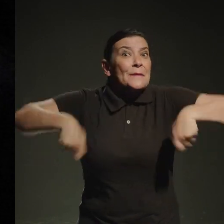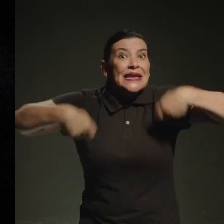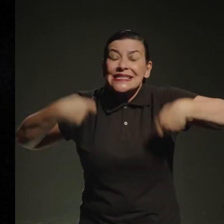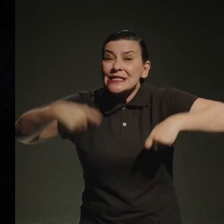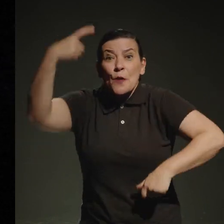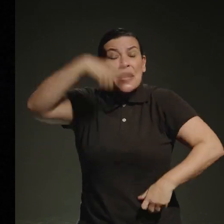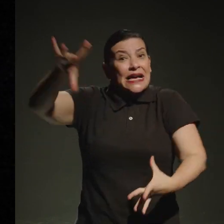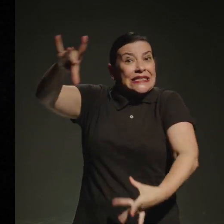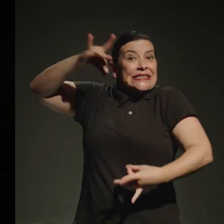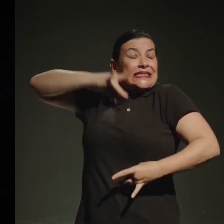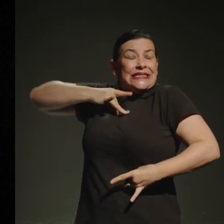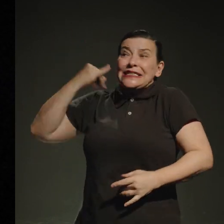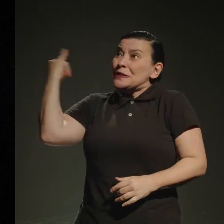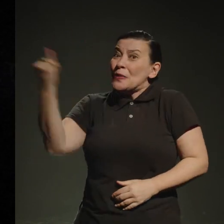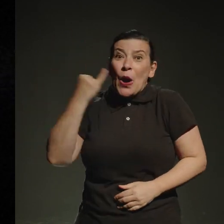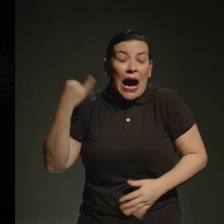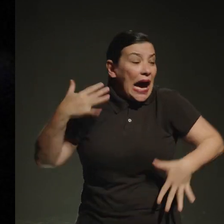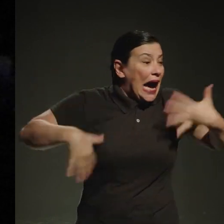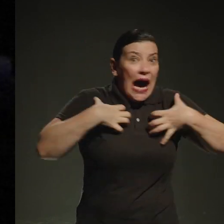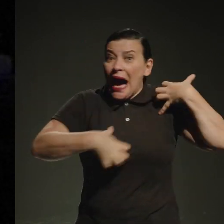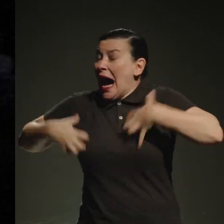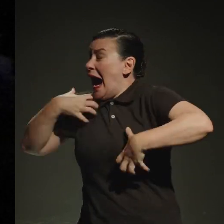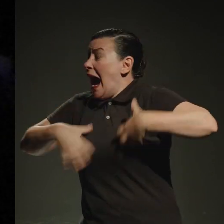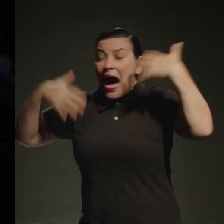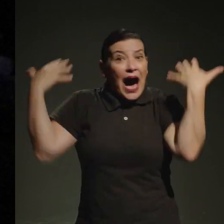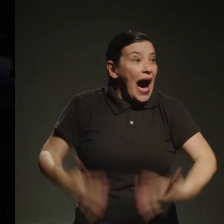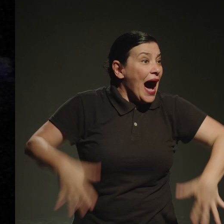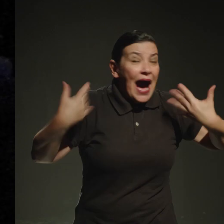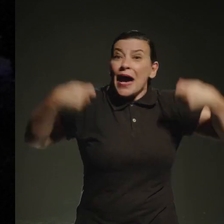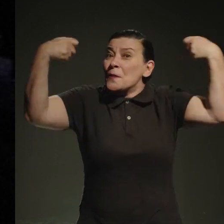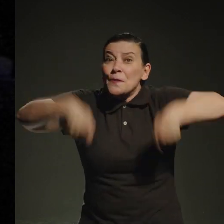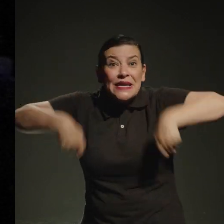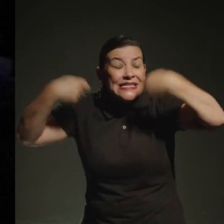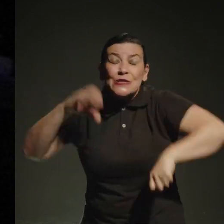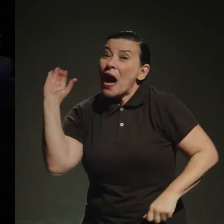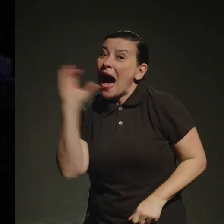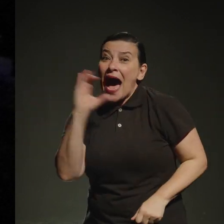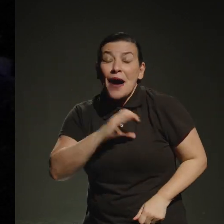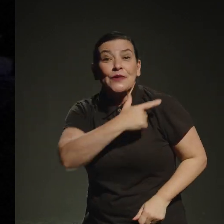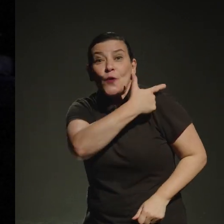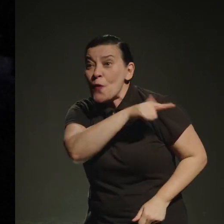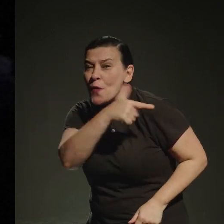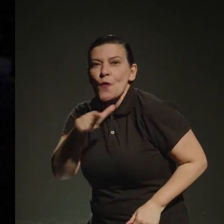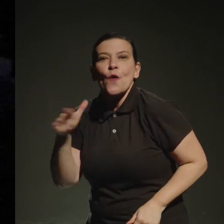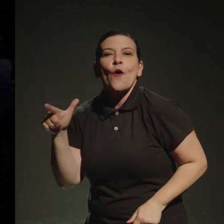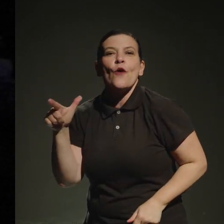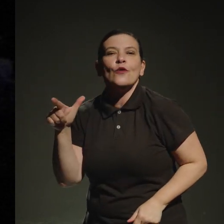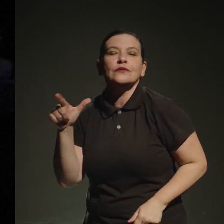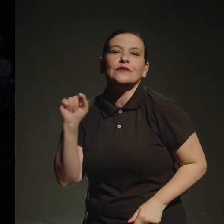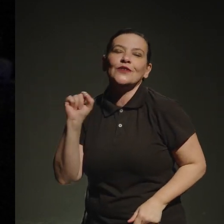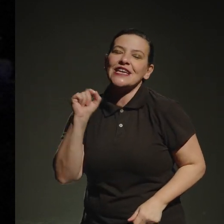processo. Eu mando sussar o cheque, hein? Sussa, sussa. Eu quero porque quero o personagem.